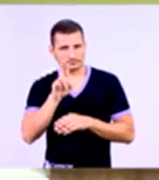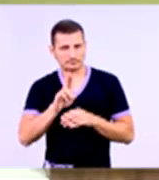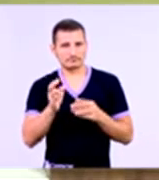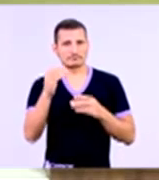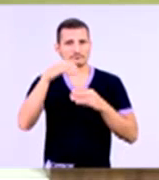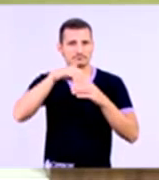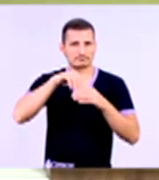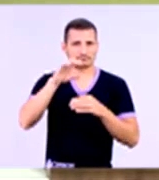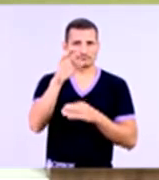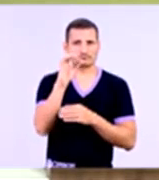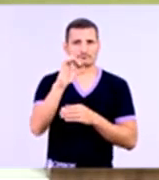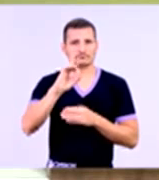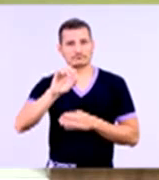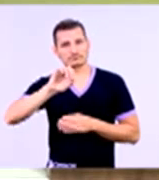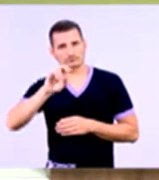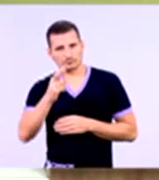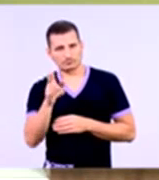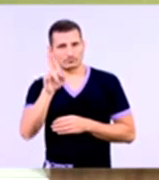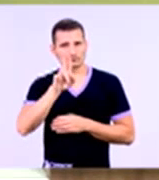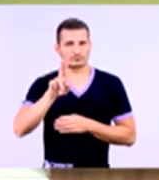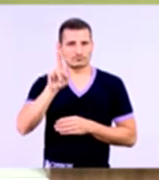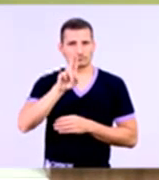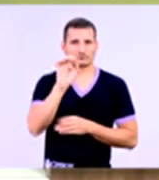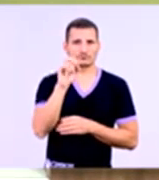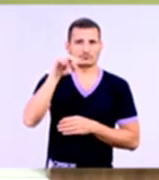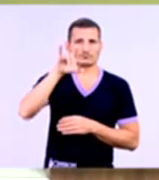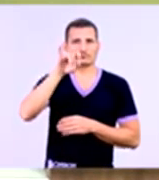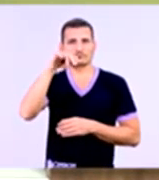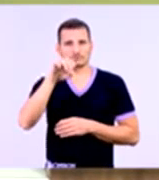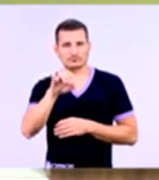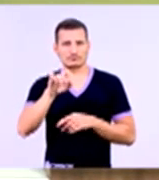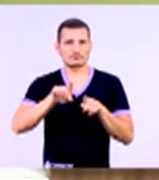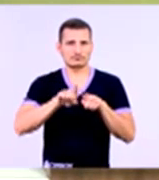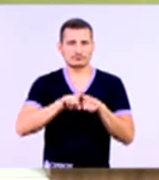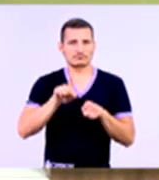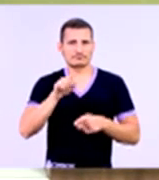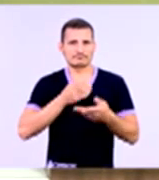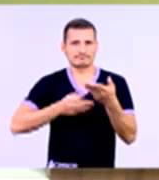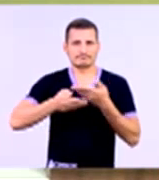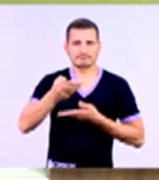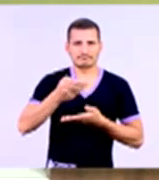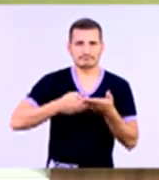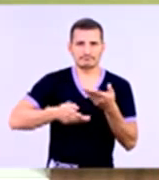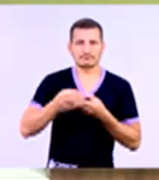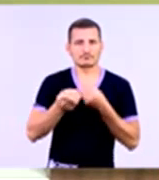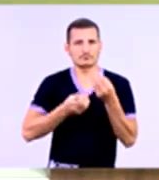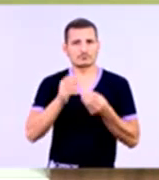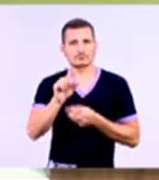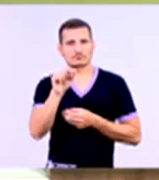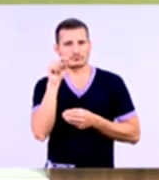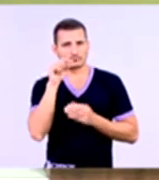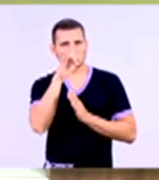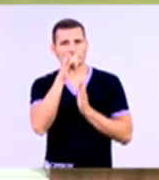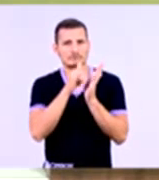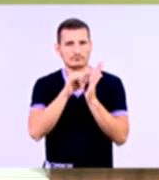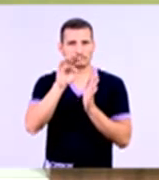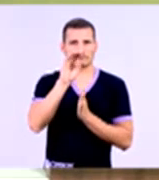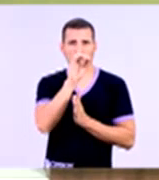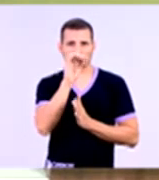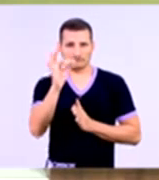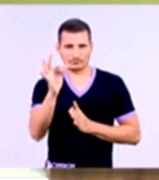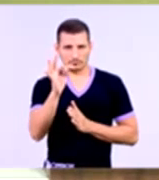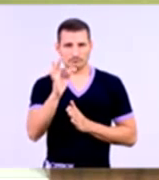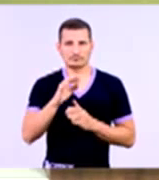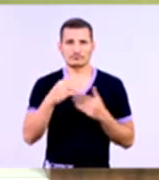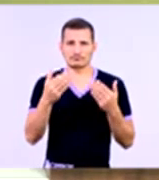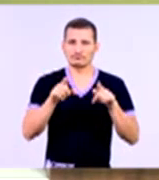código ou usar online também, se relaciona em como a gente, na forma como é escolhida a instalação do Bootstrap, né? Então,